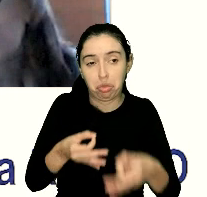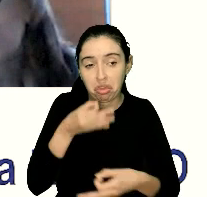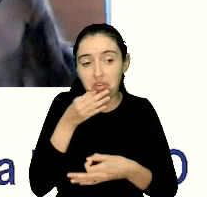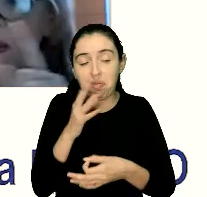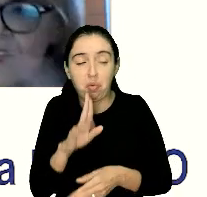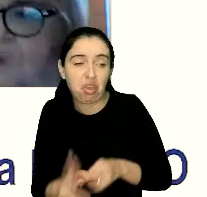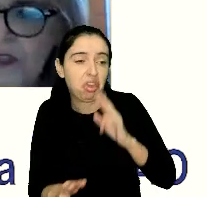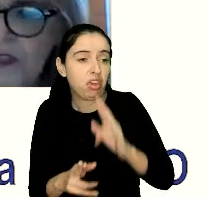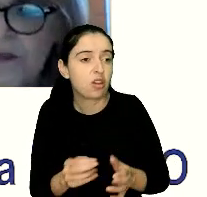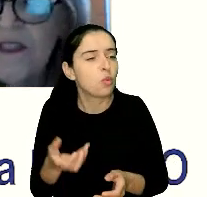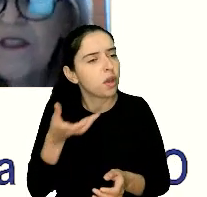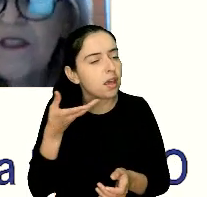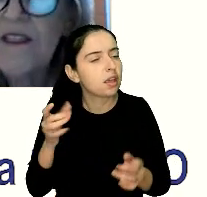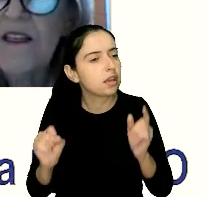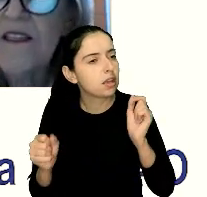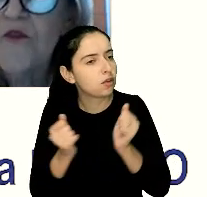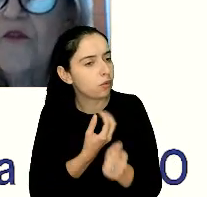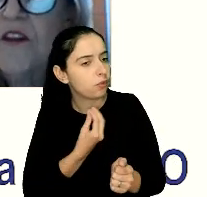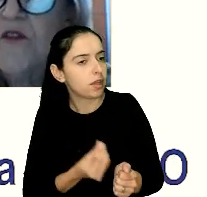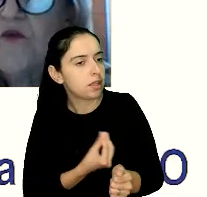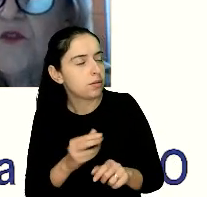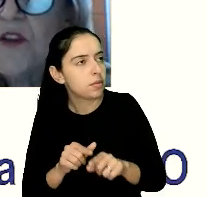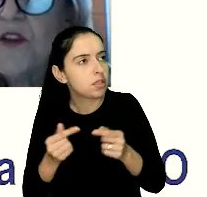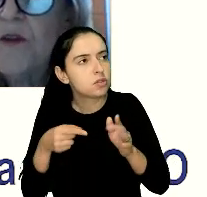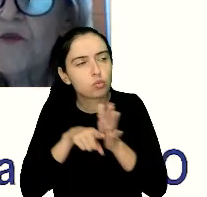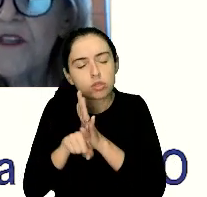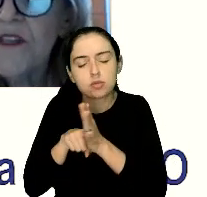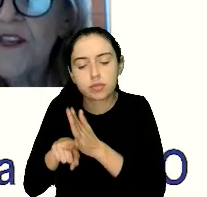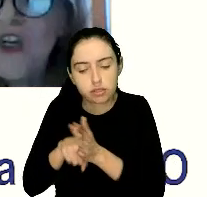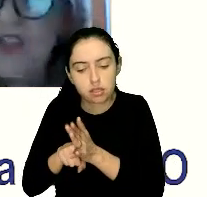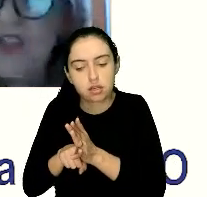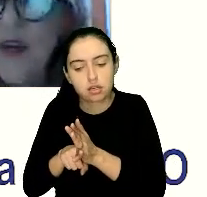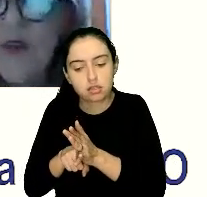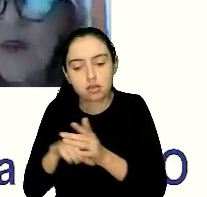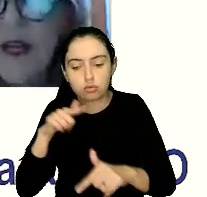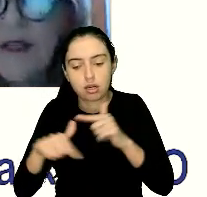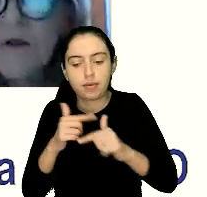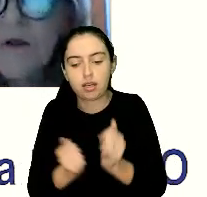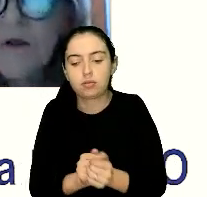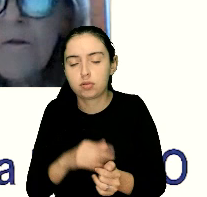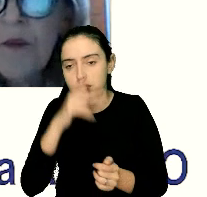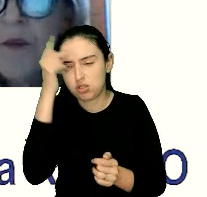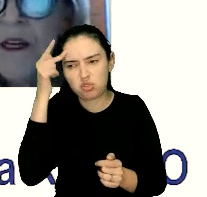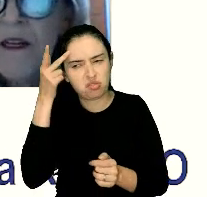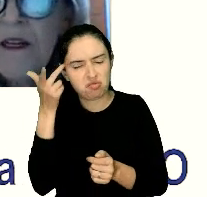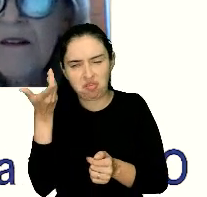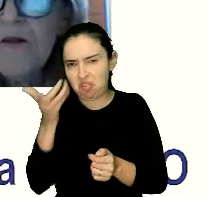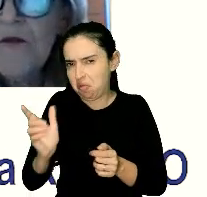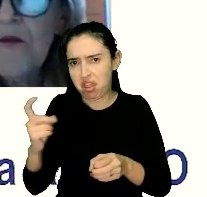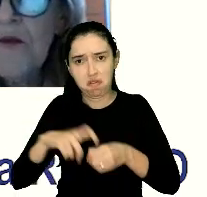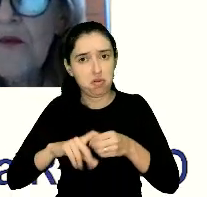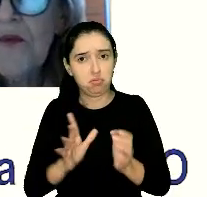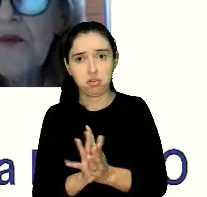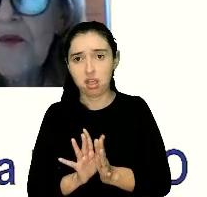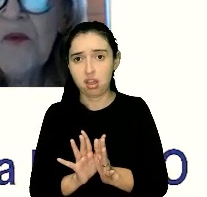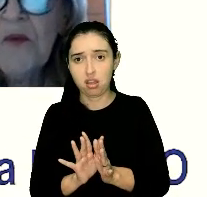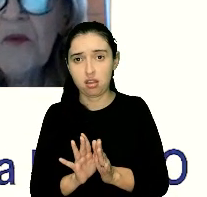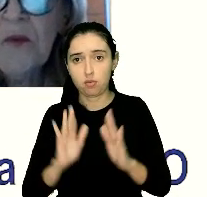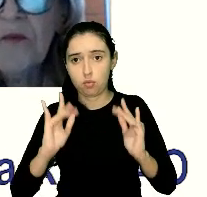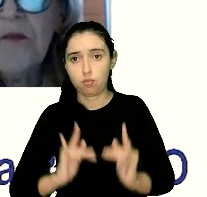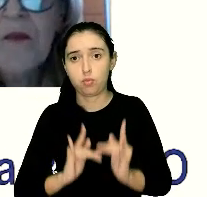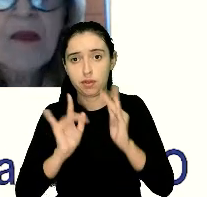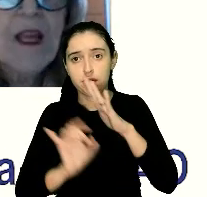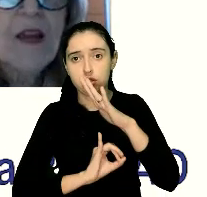a questão presencial, mas nas últimas pesquisas que têm sido feitas com os trabalhadores, tem gente que não quer voltar, não, para o